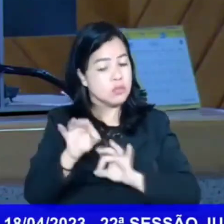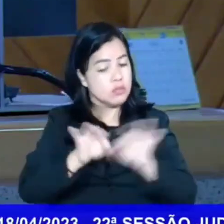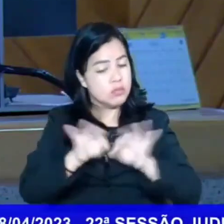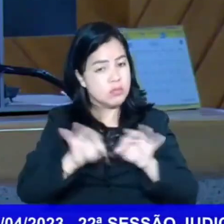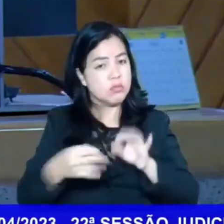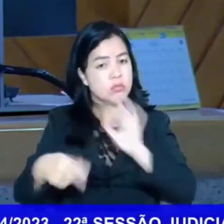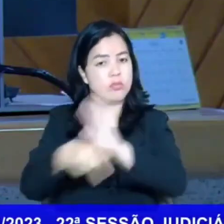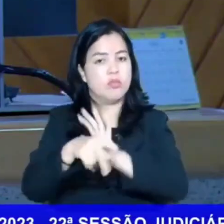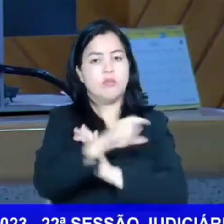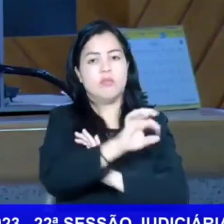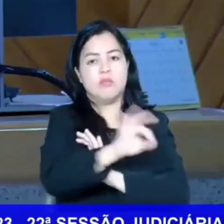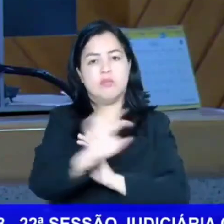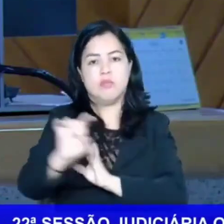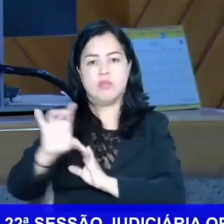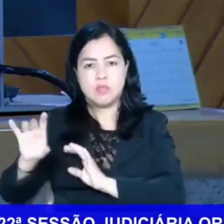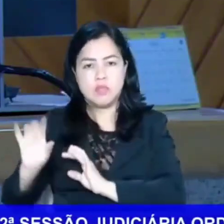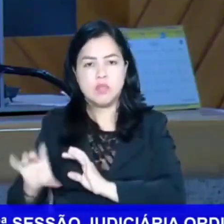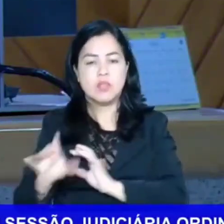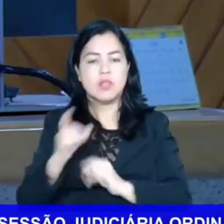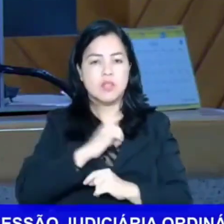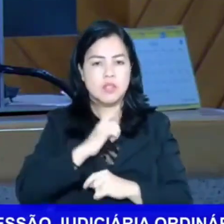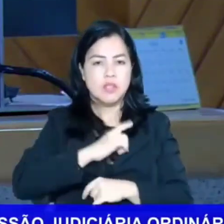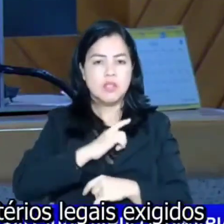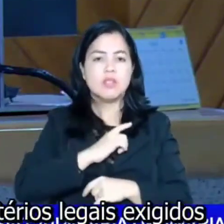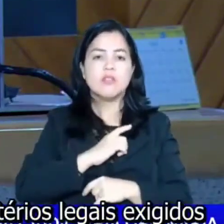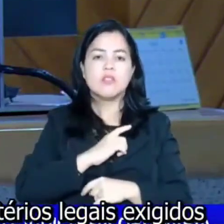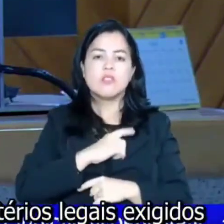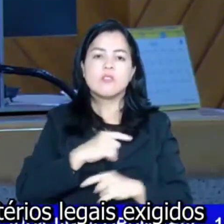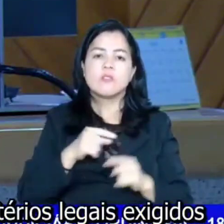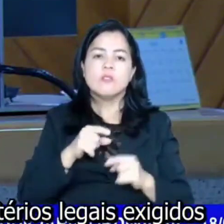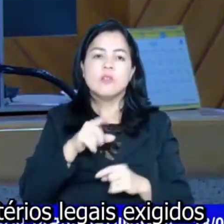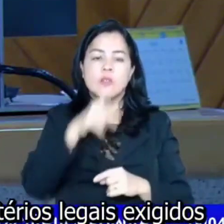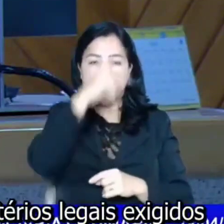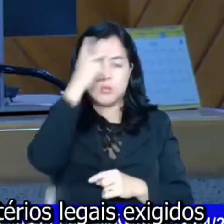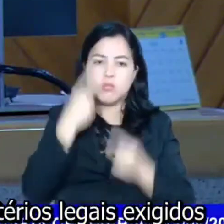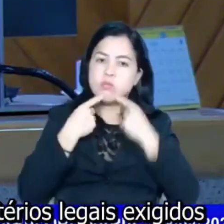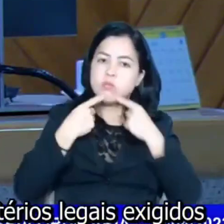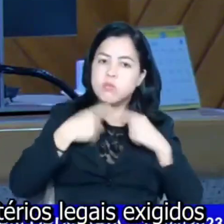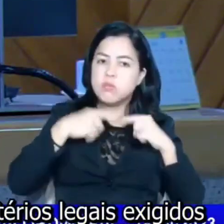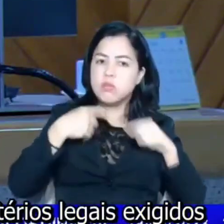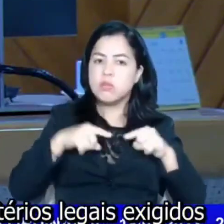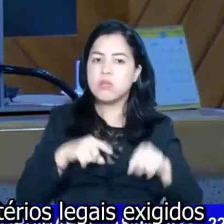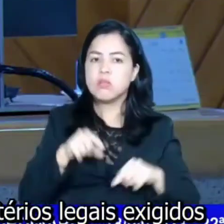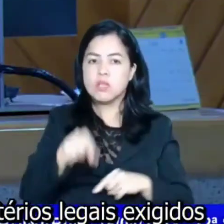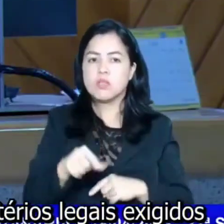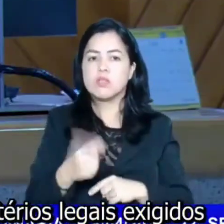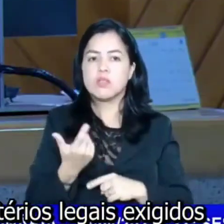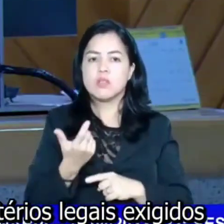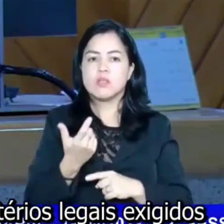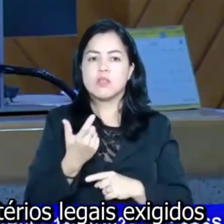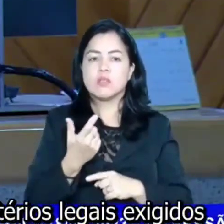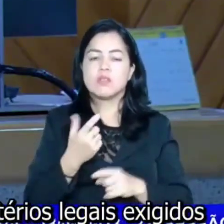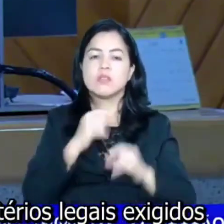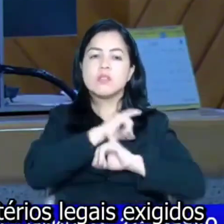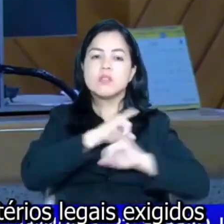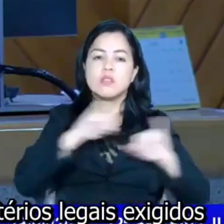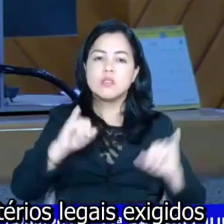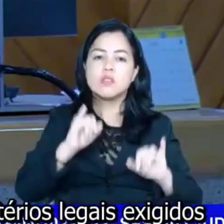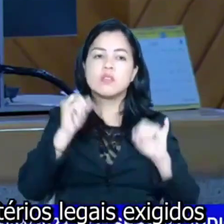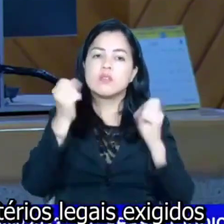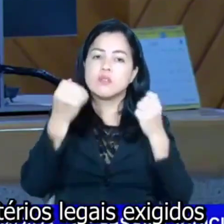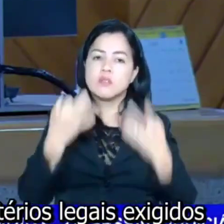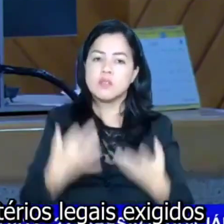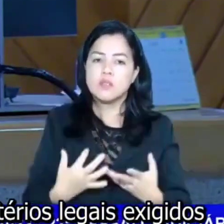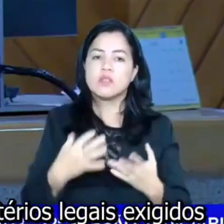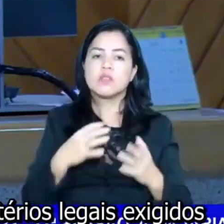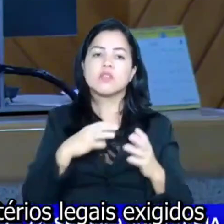comum. Houve contestação e, no mérito, se alegou que o órgão do PV